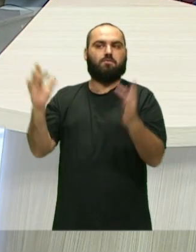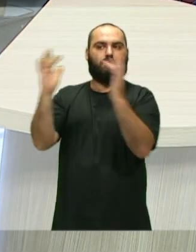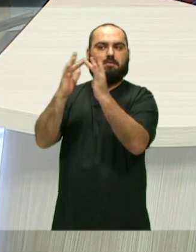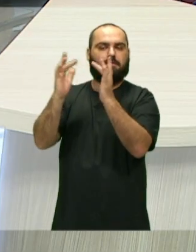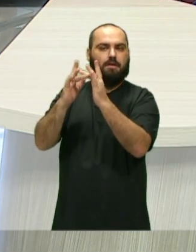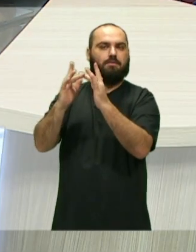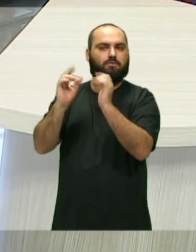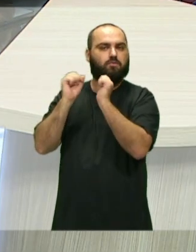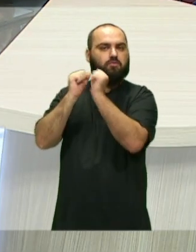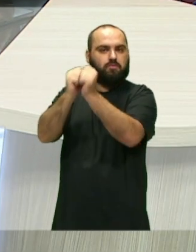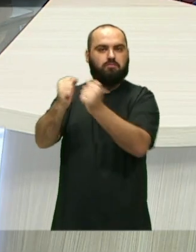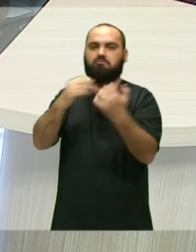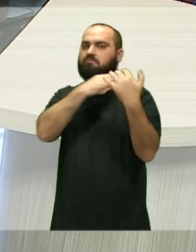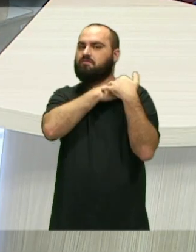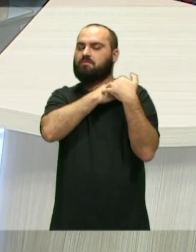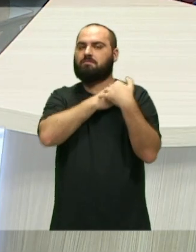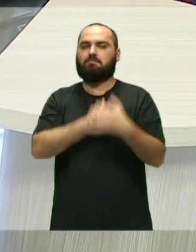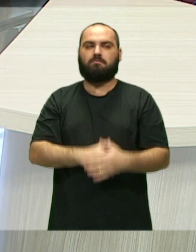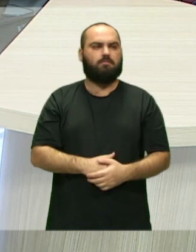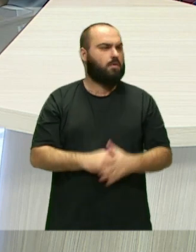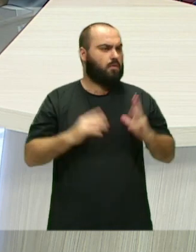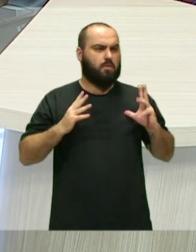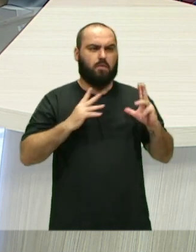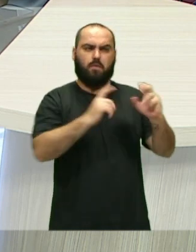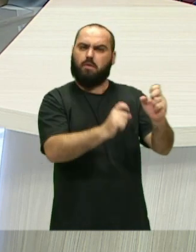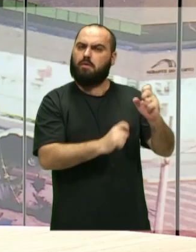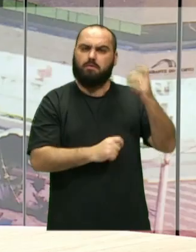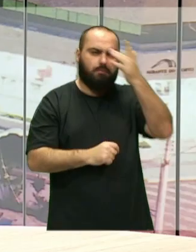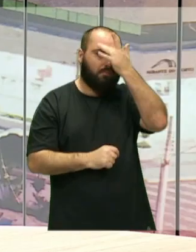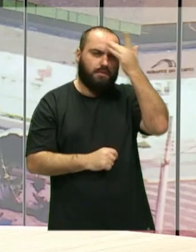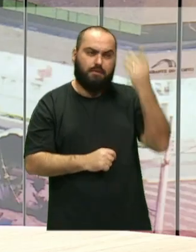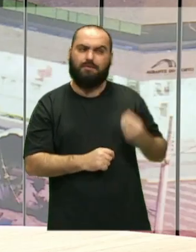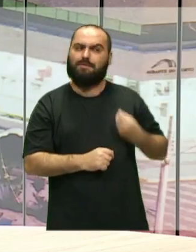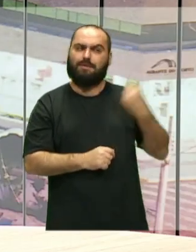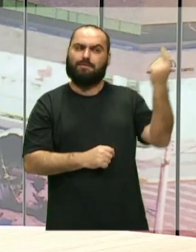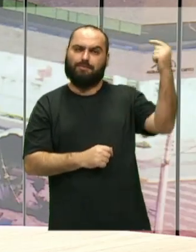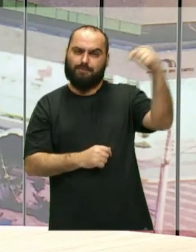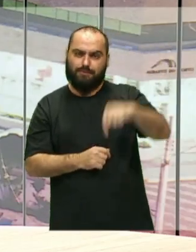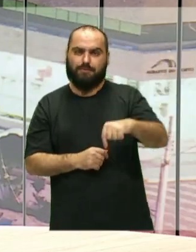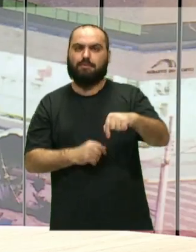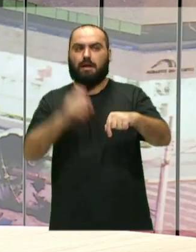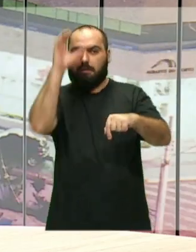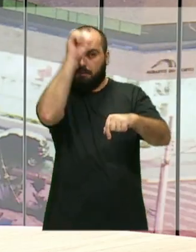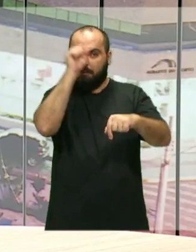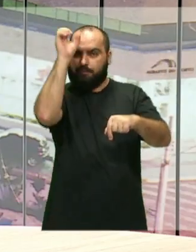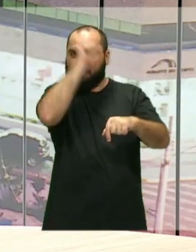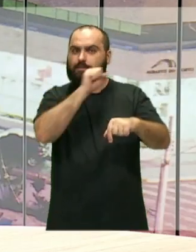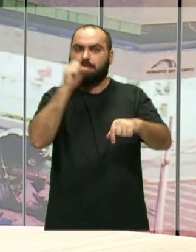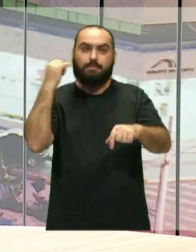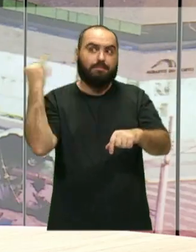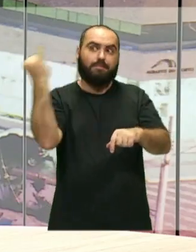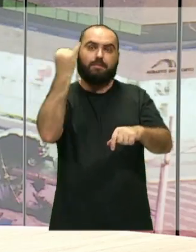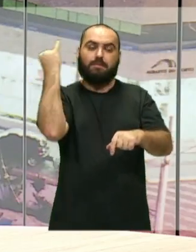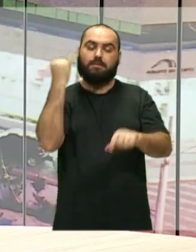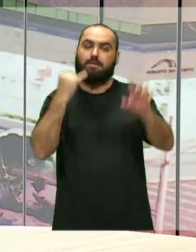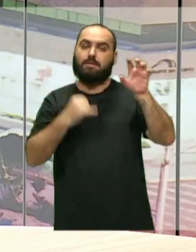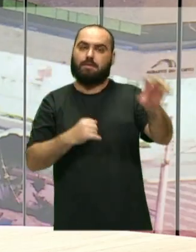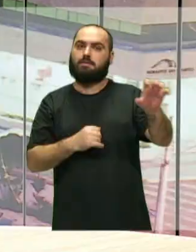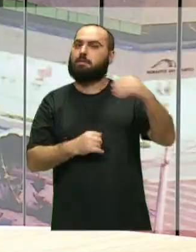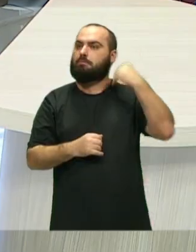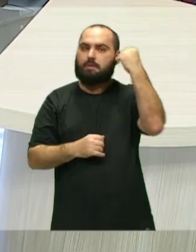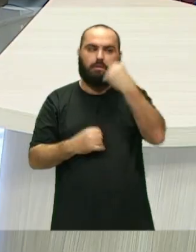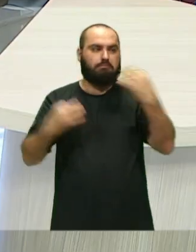Parlamento uma segunda dessa aí você poder estar aqui prestigiando é seria muito bacana para eles uma experiência